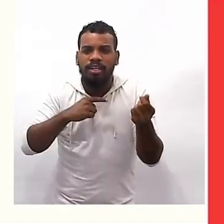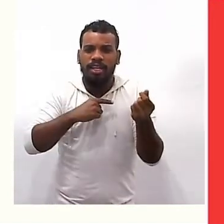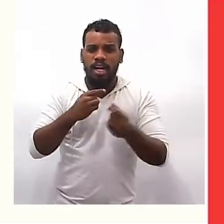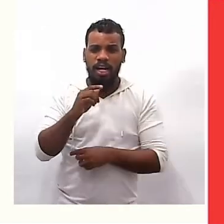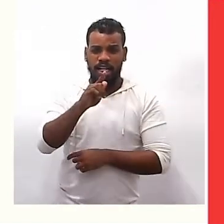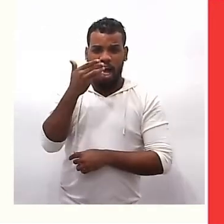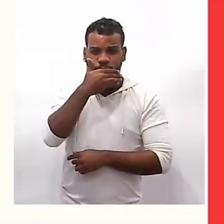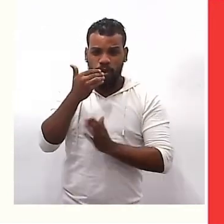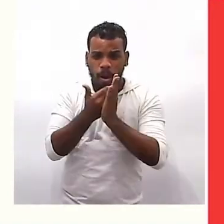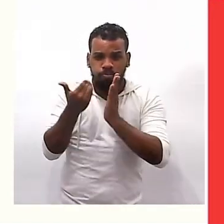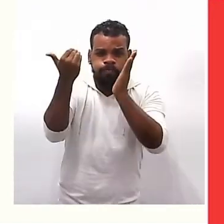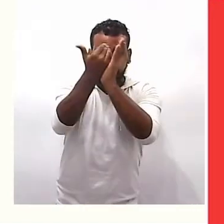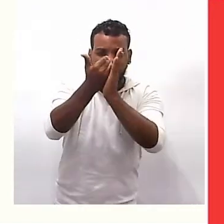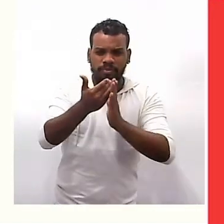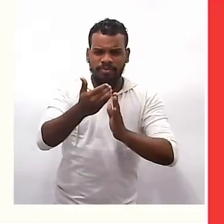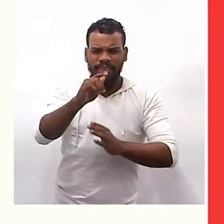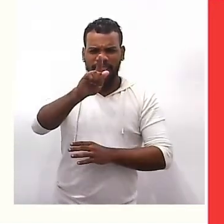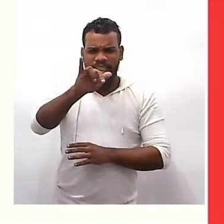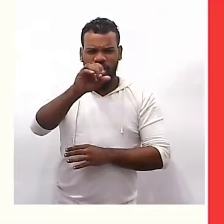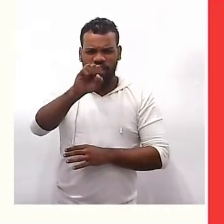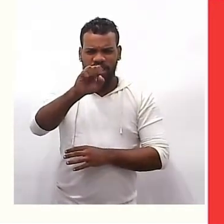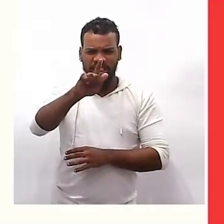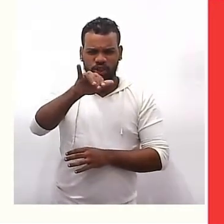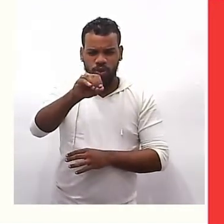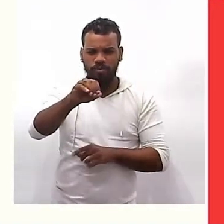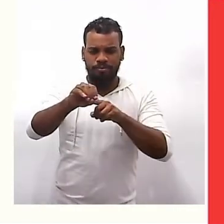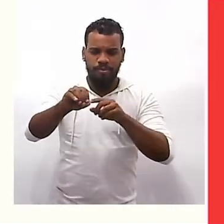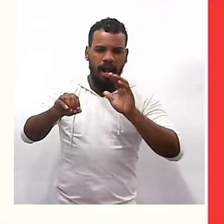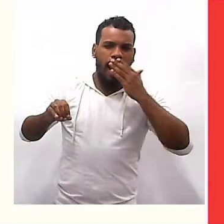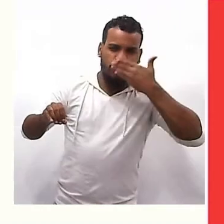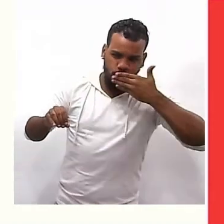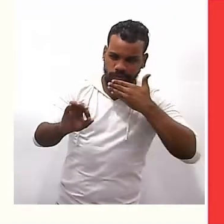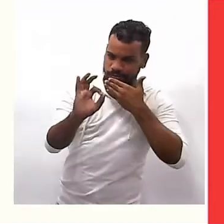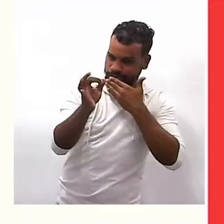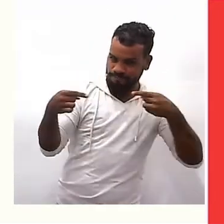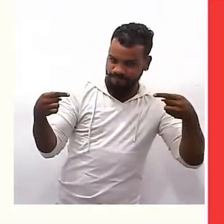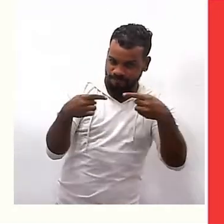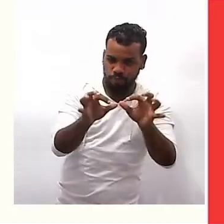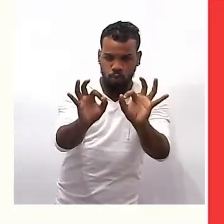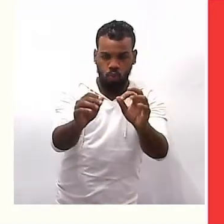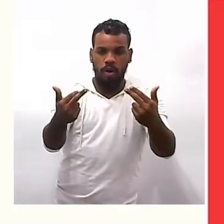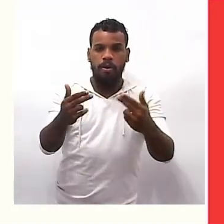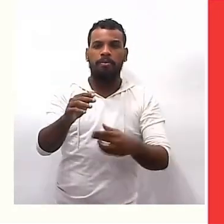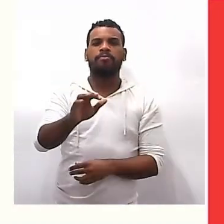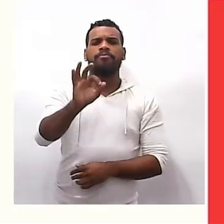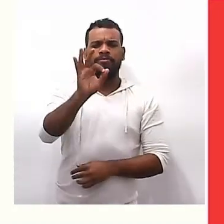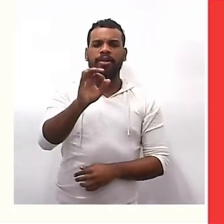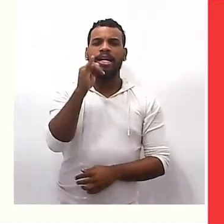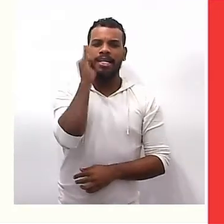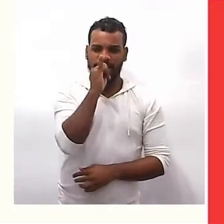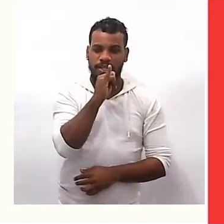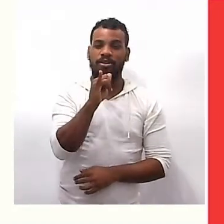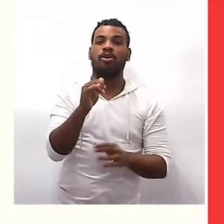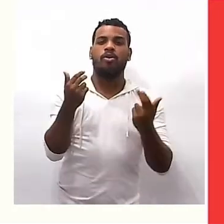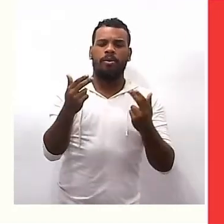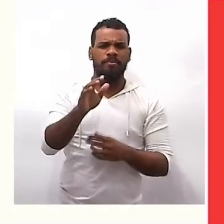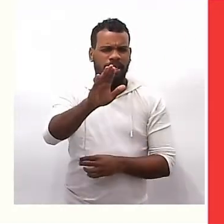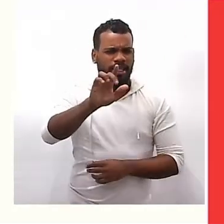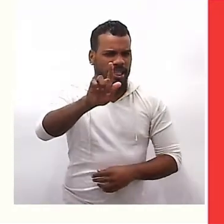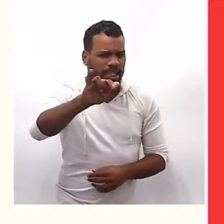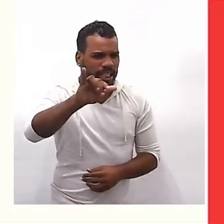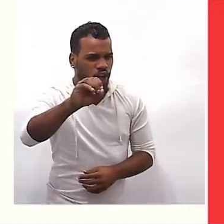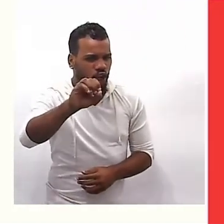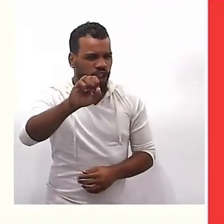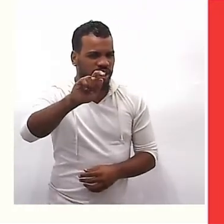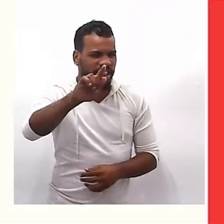glicogênio. Ei, glicogênio é um açúcar, massa. É um açúcar energético, massa. Mas glicogênio é um